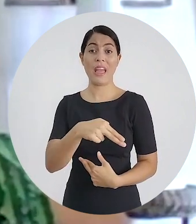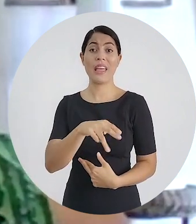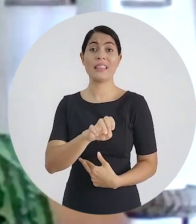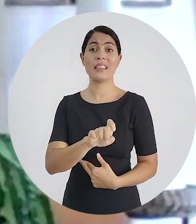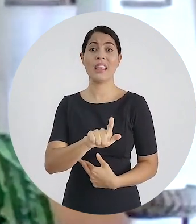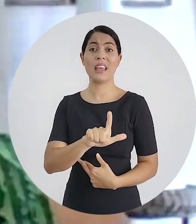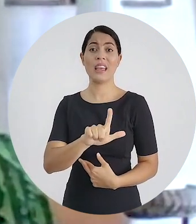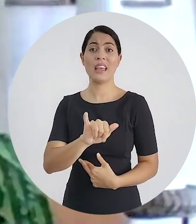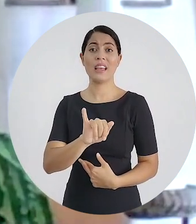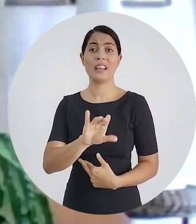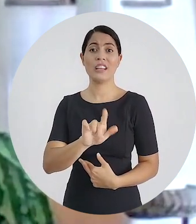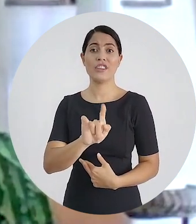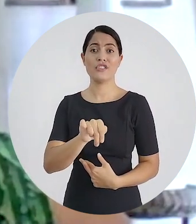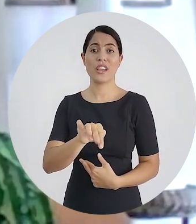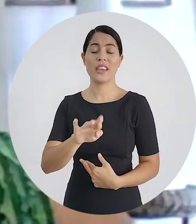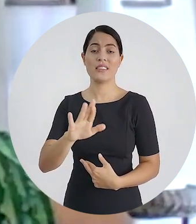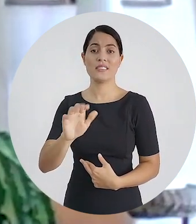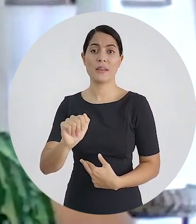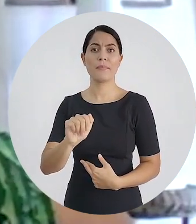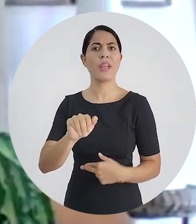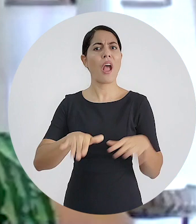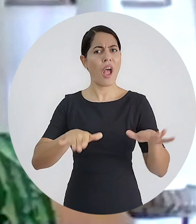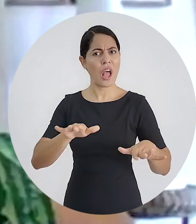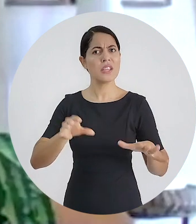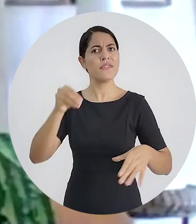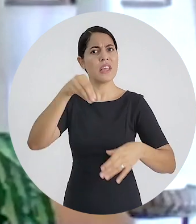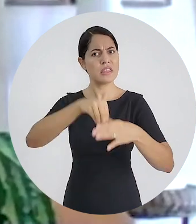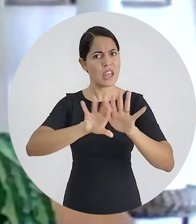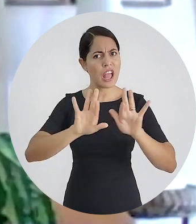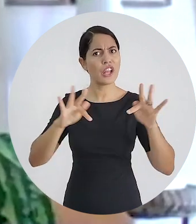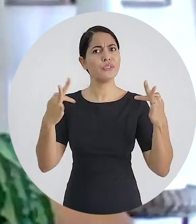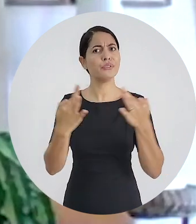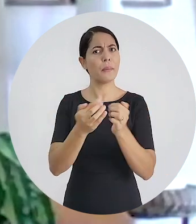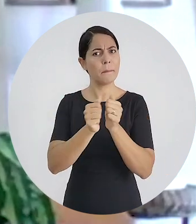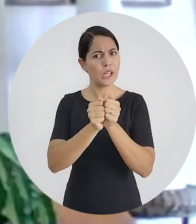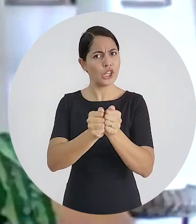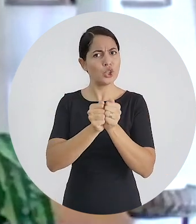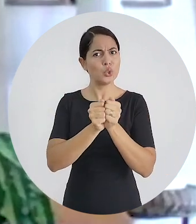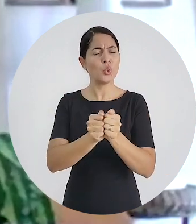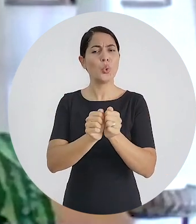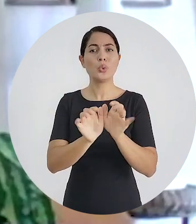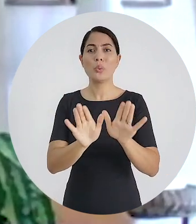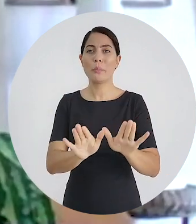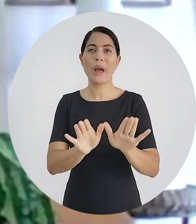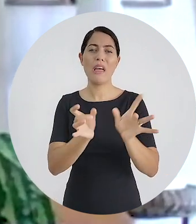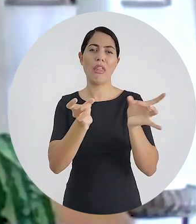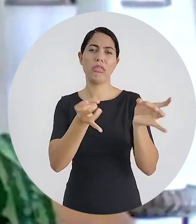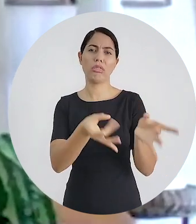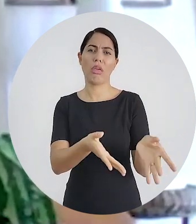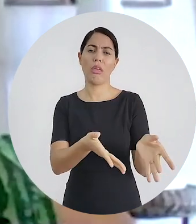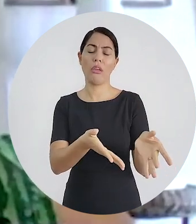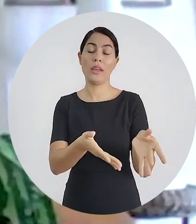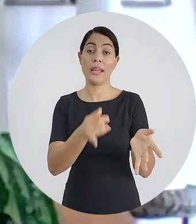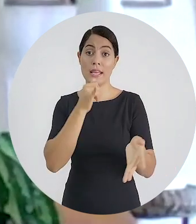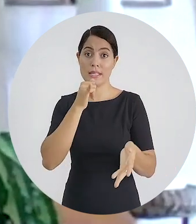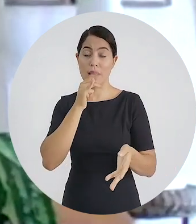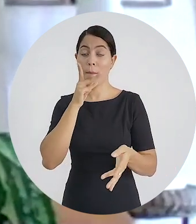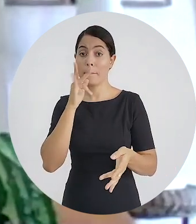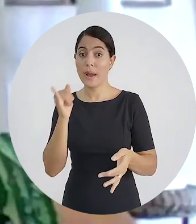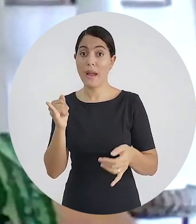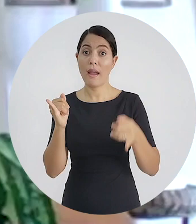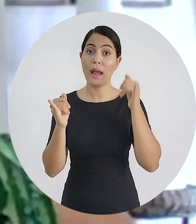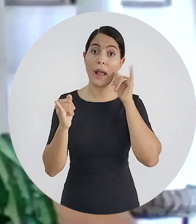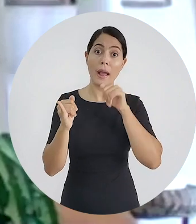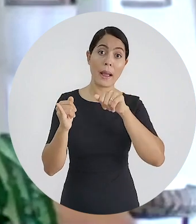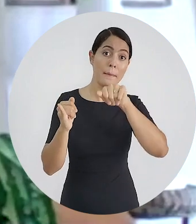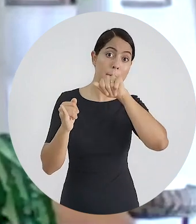mesmo estando, né, convivendo com os seus familiares, com a sua família, com